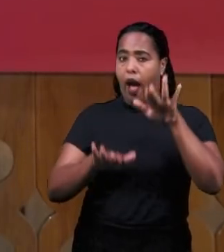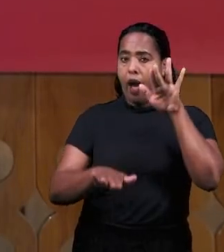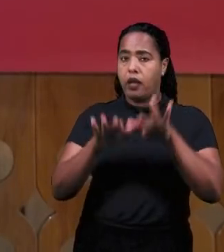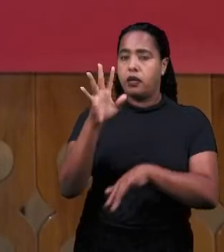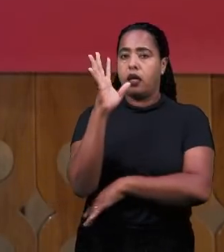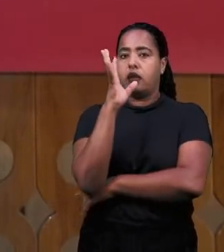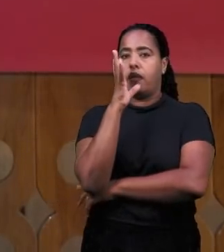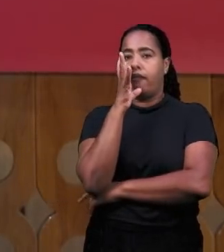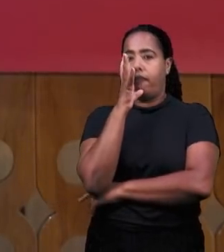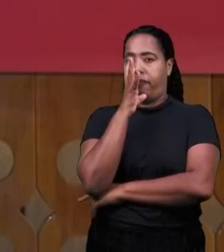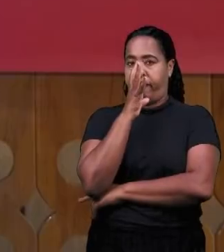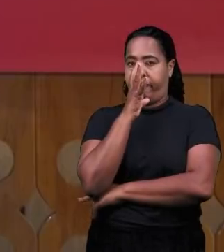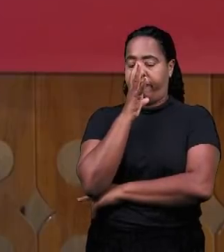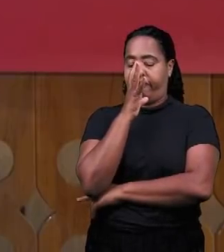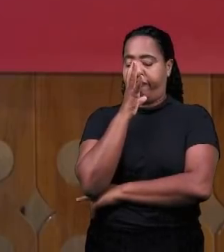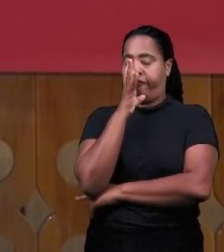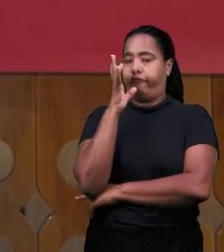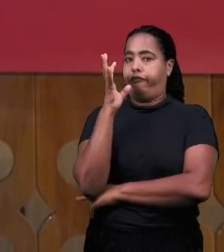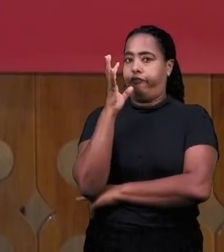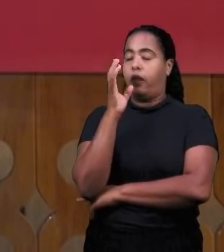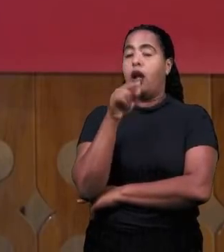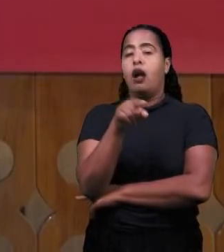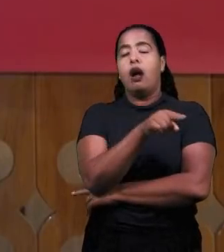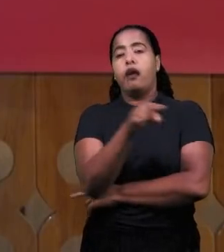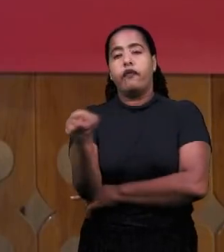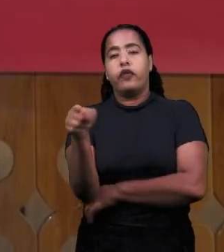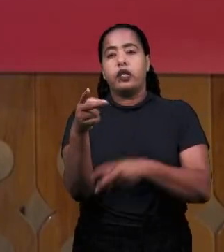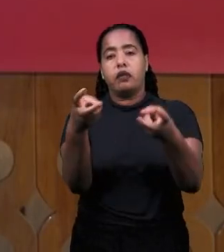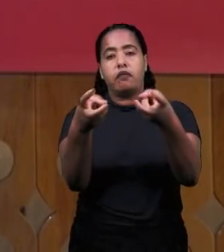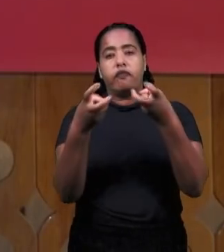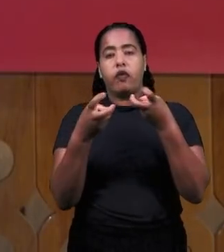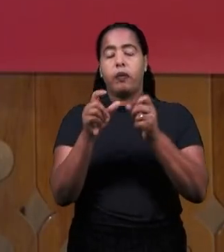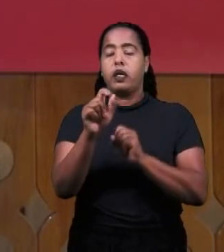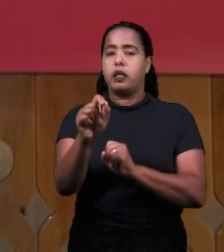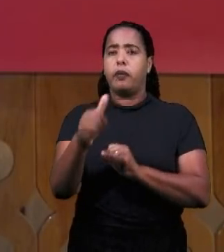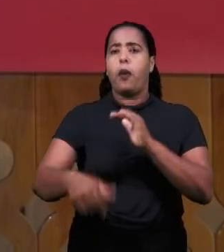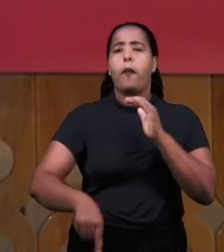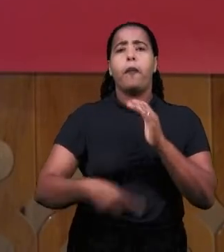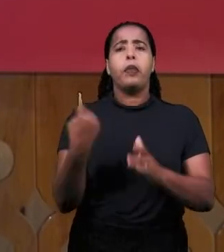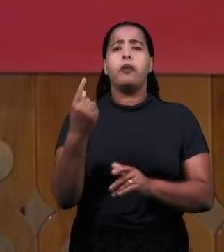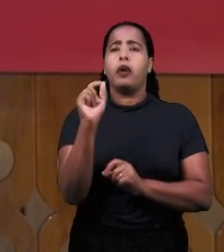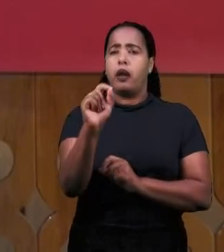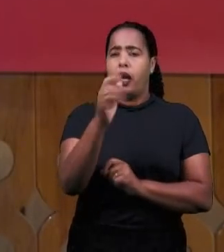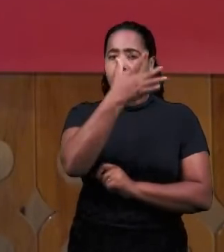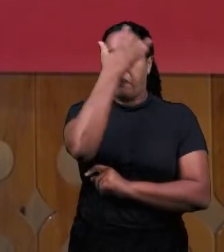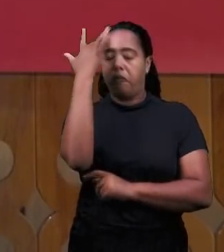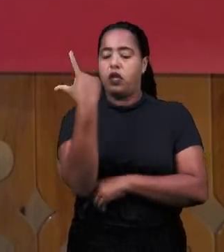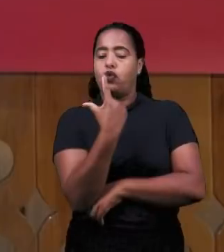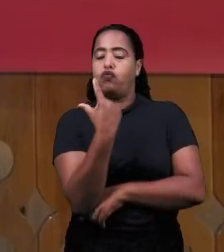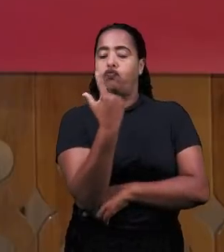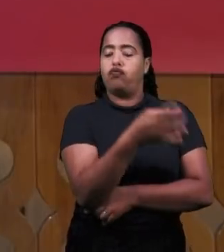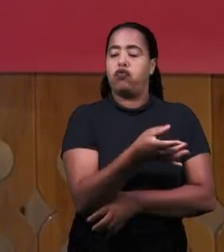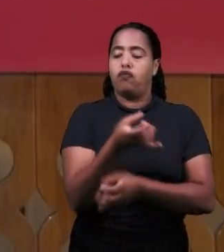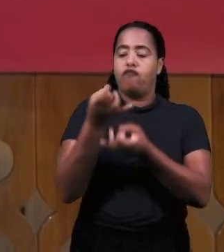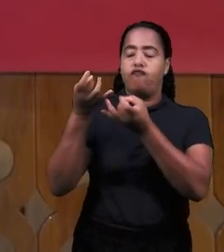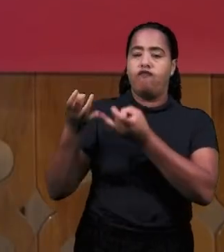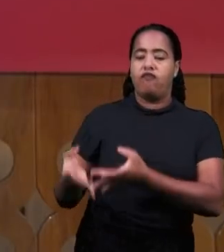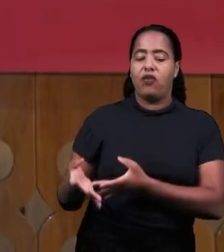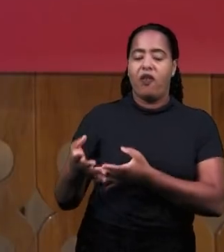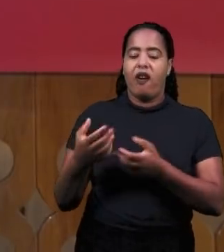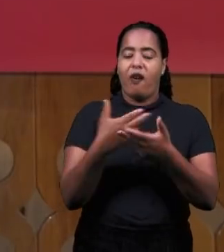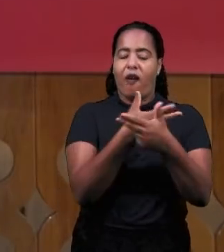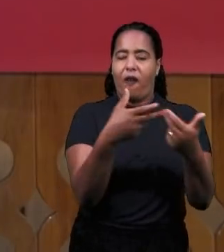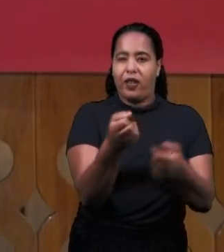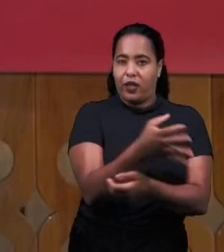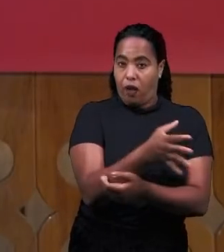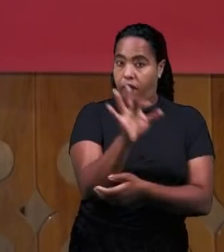vão ver que a primeira coisa que as pessoas fazem, às vezes, quando saem, às vezes, uma coisa nova, pode estar